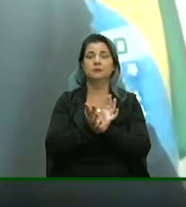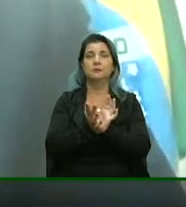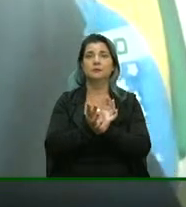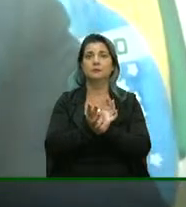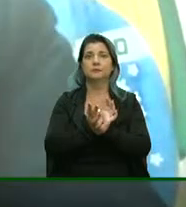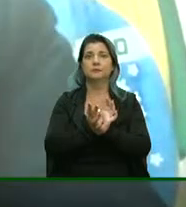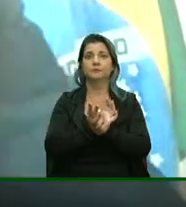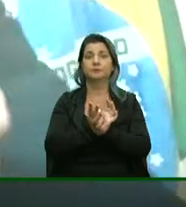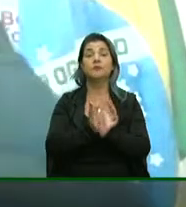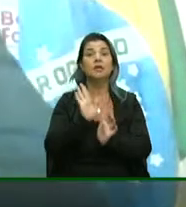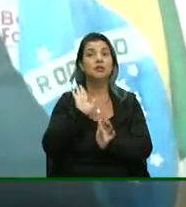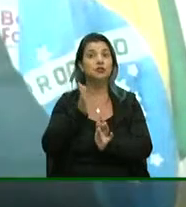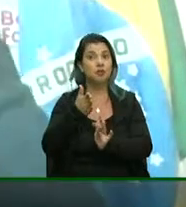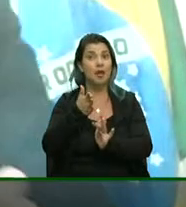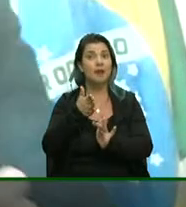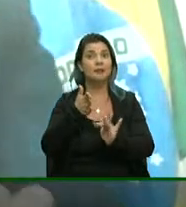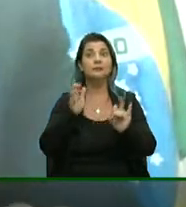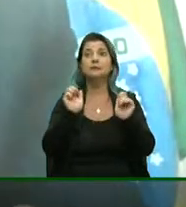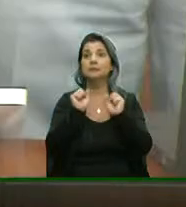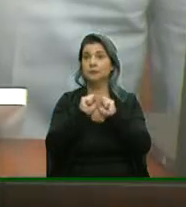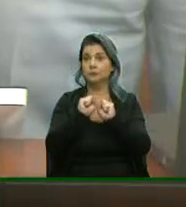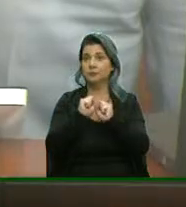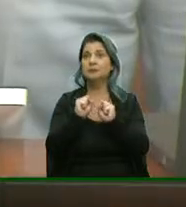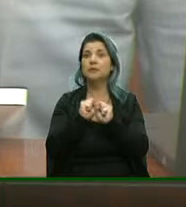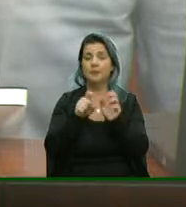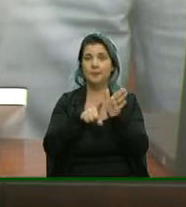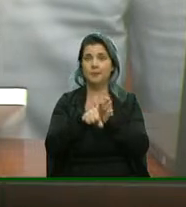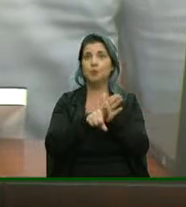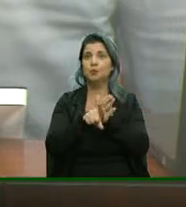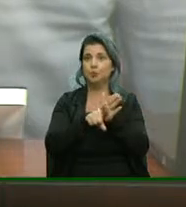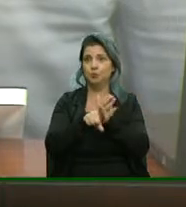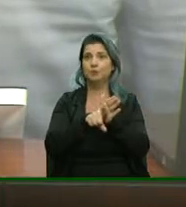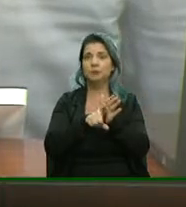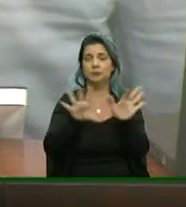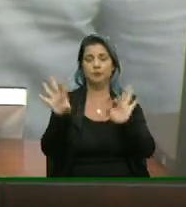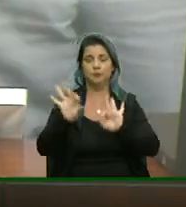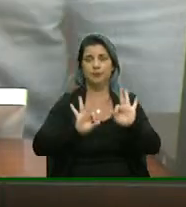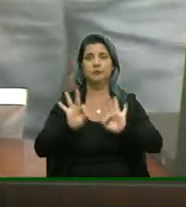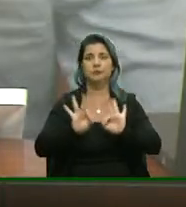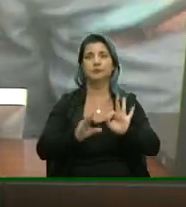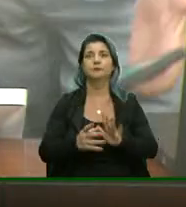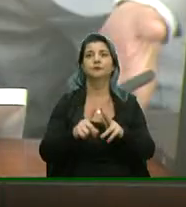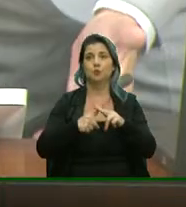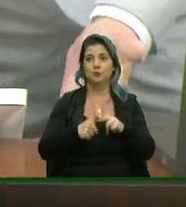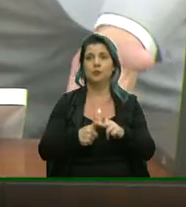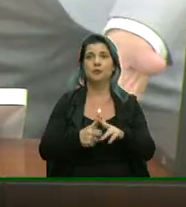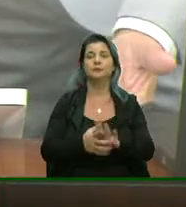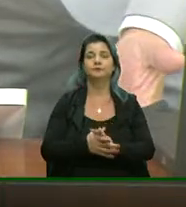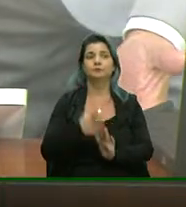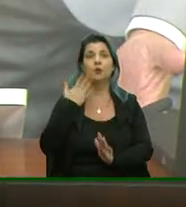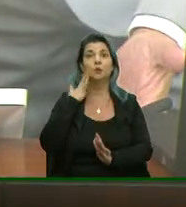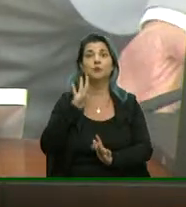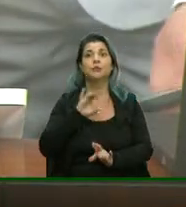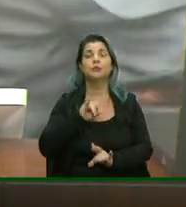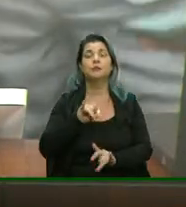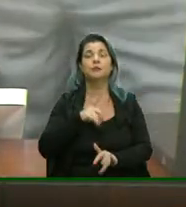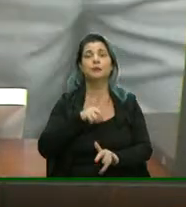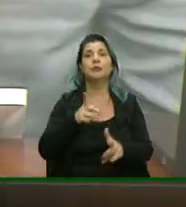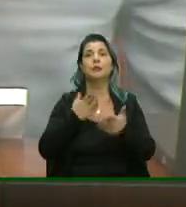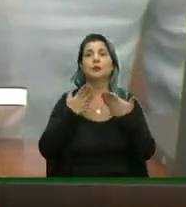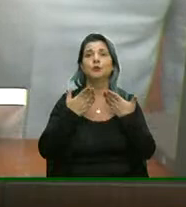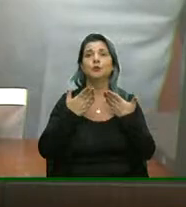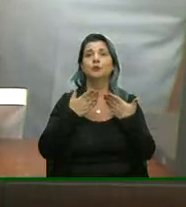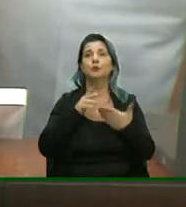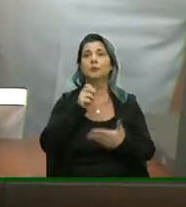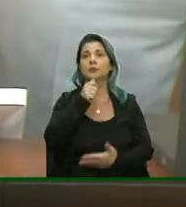para consulta, de acordo com o informado aqui pela assessoria, portanto... Não sei se resta dúvida ainda, deputada Federico. Pra... Não sei se